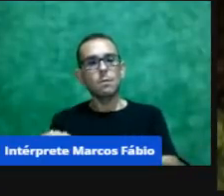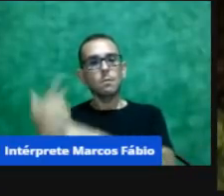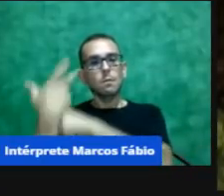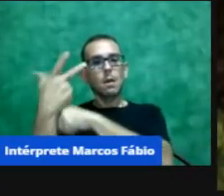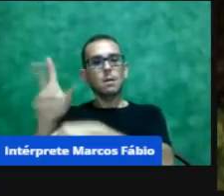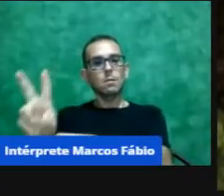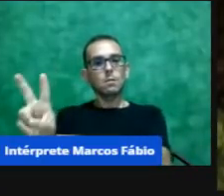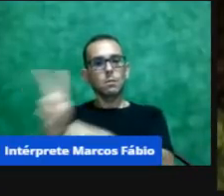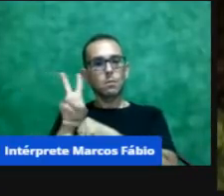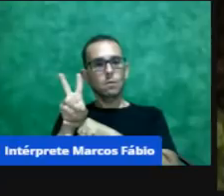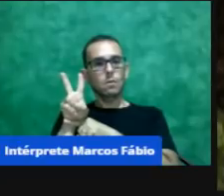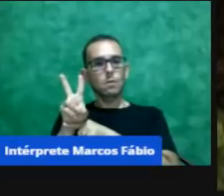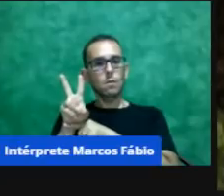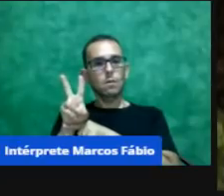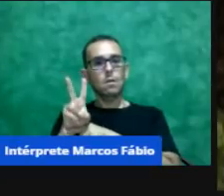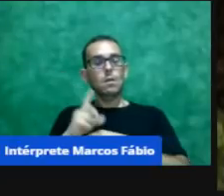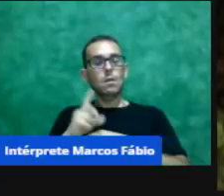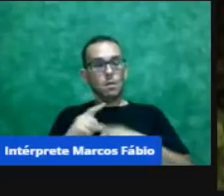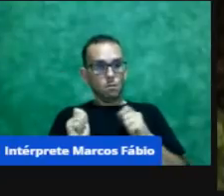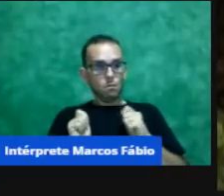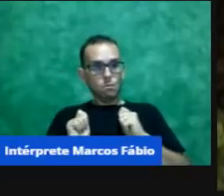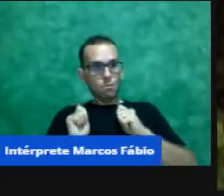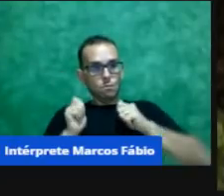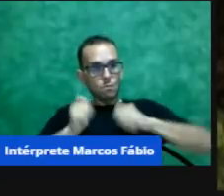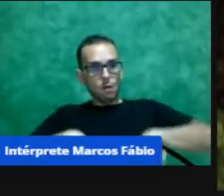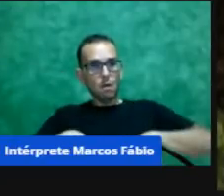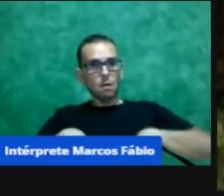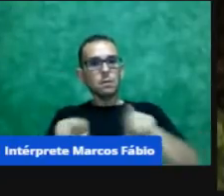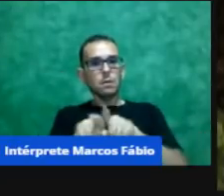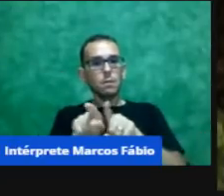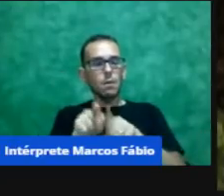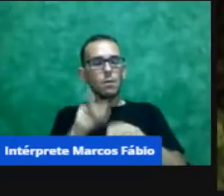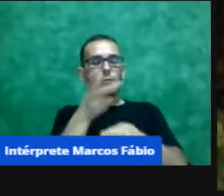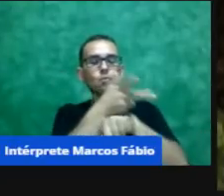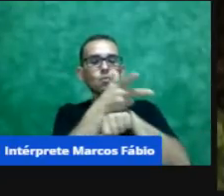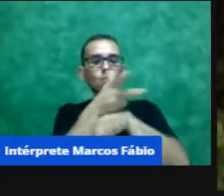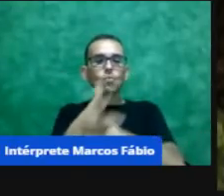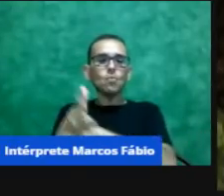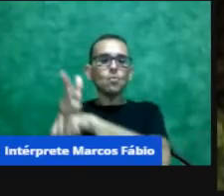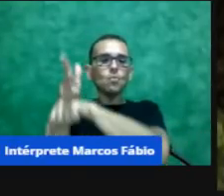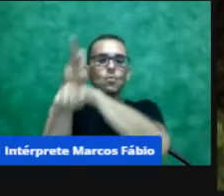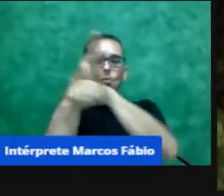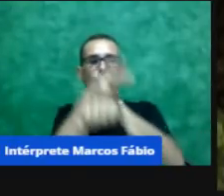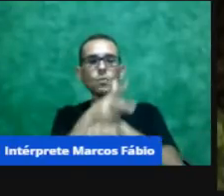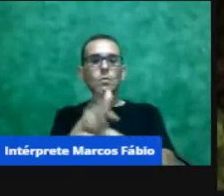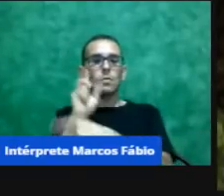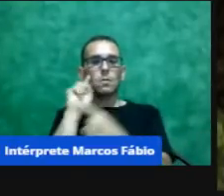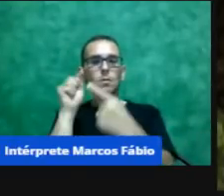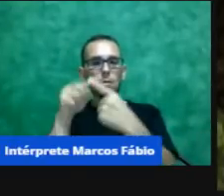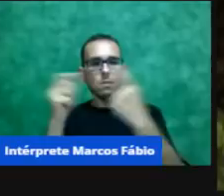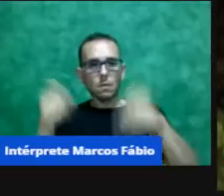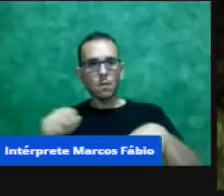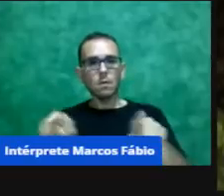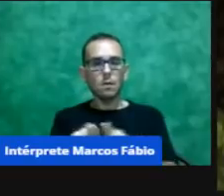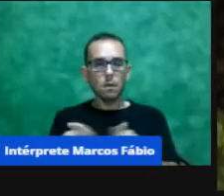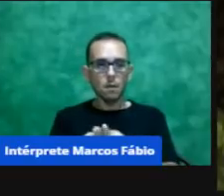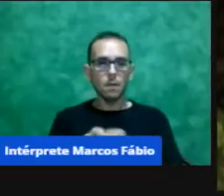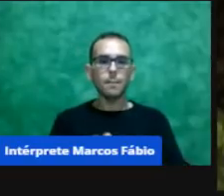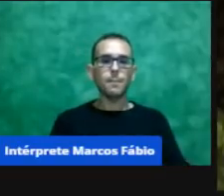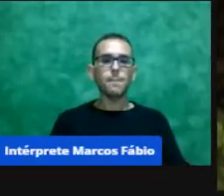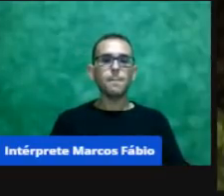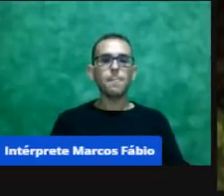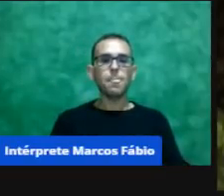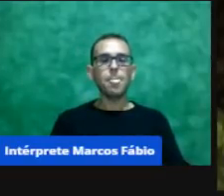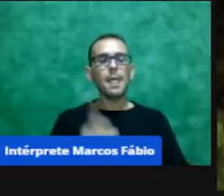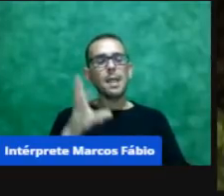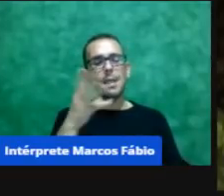né? Para que eu pudesse registrar o local onde eu faço essas filmagens, né? E assim, foi